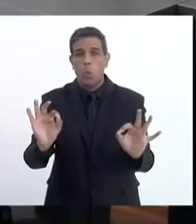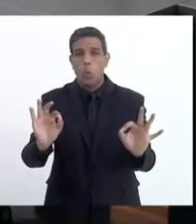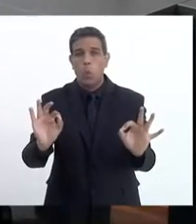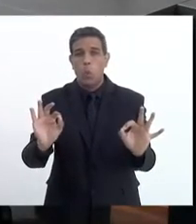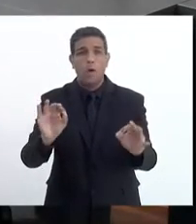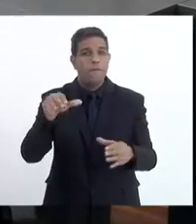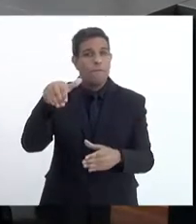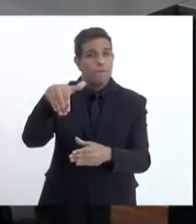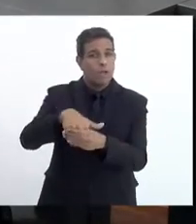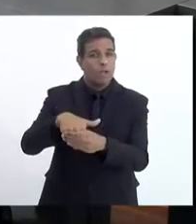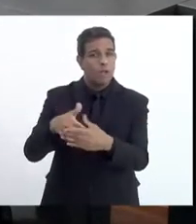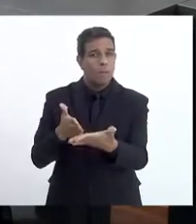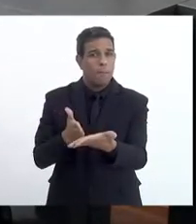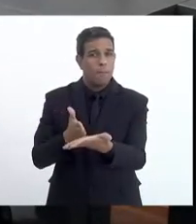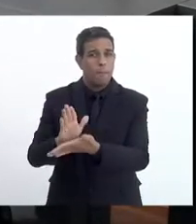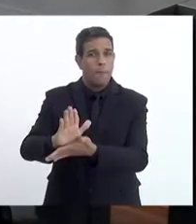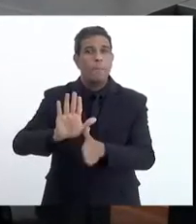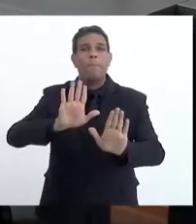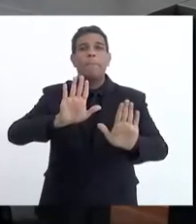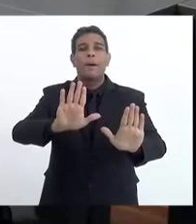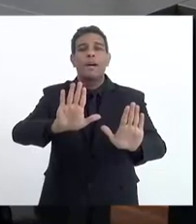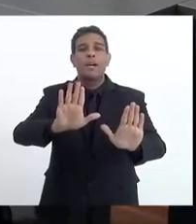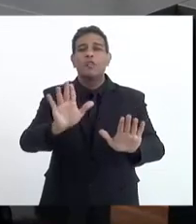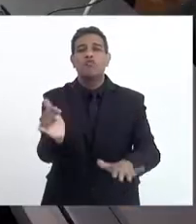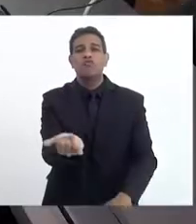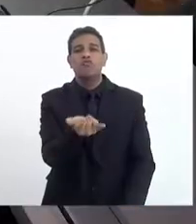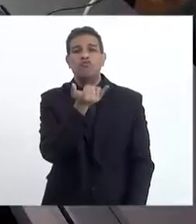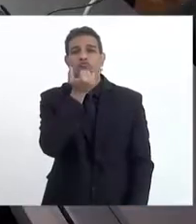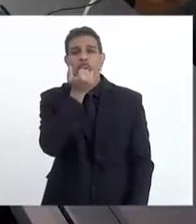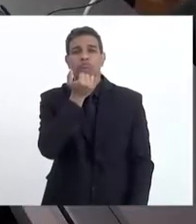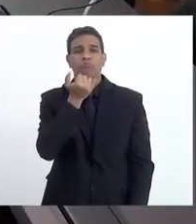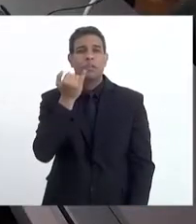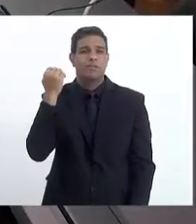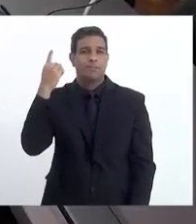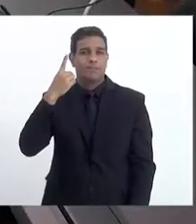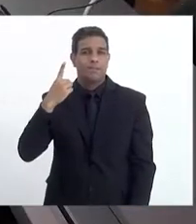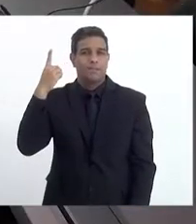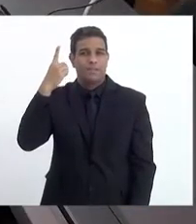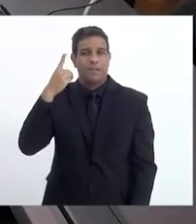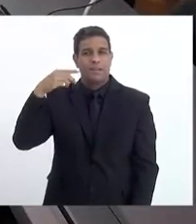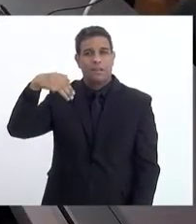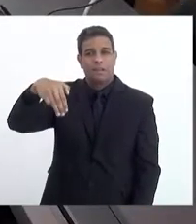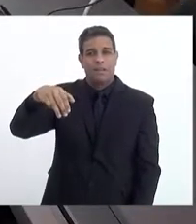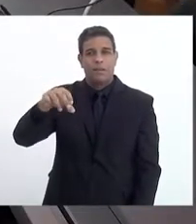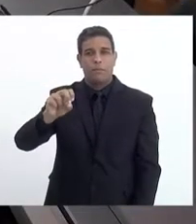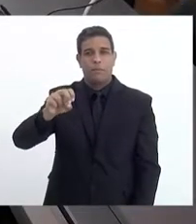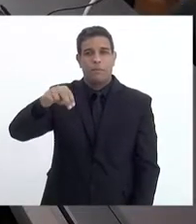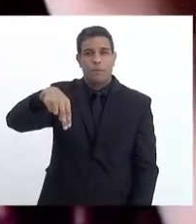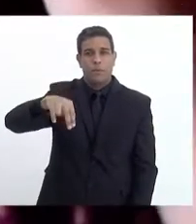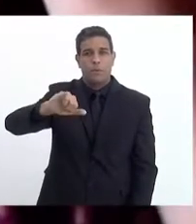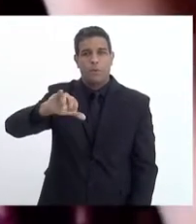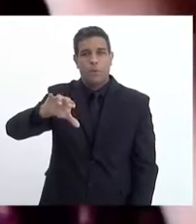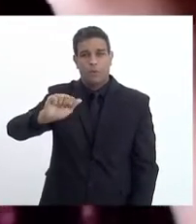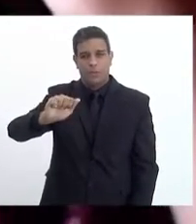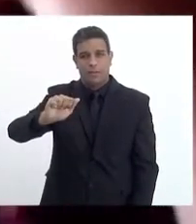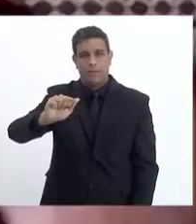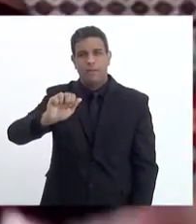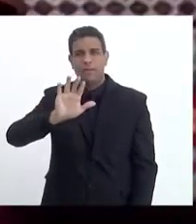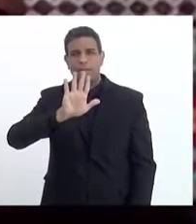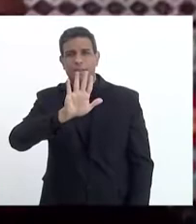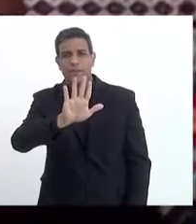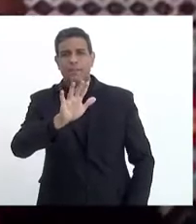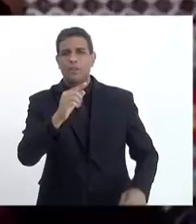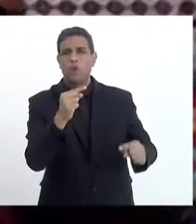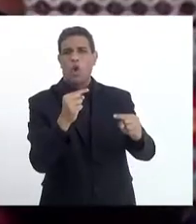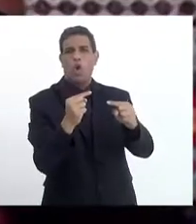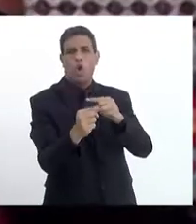Em votação, aprovado. Presidente, desculpe. Deputada Mônica. Então, eu tenho uma ligeira divergência